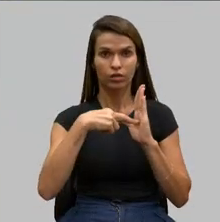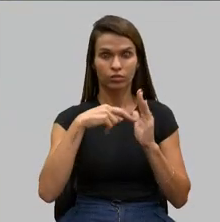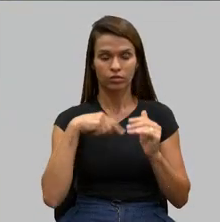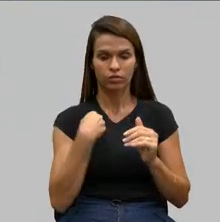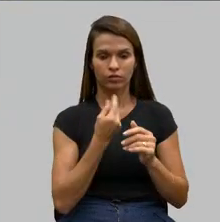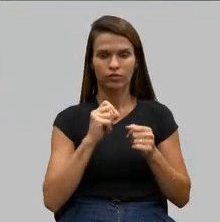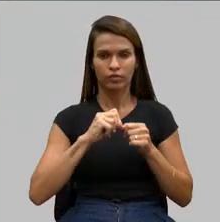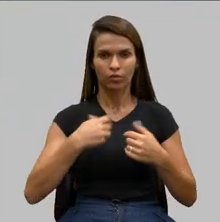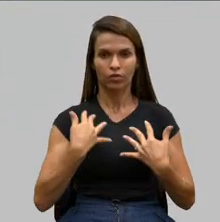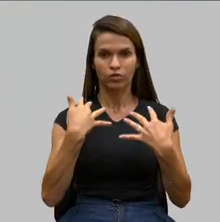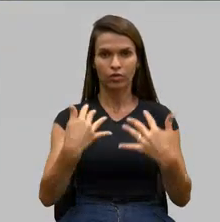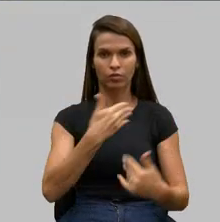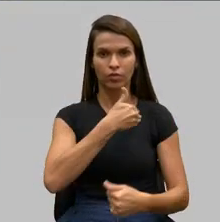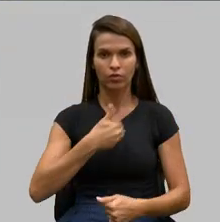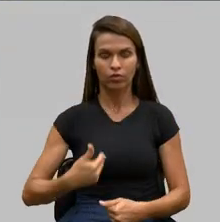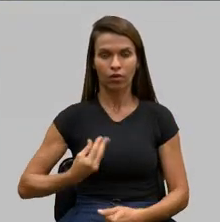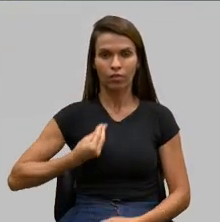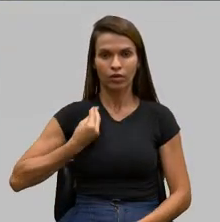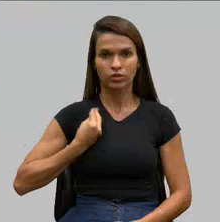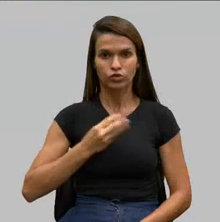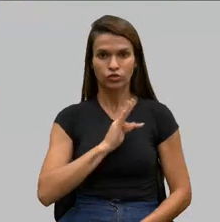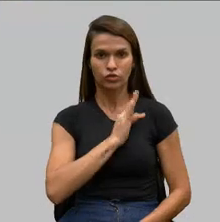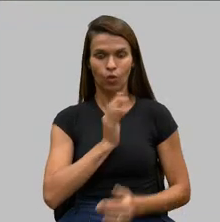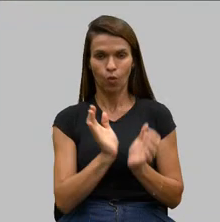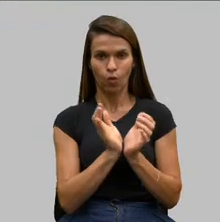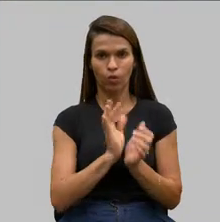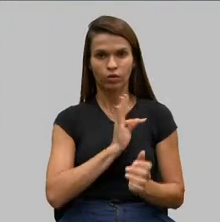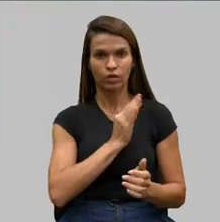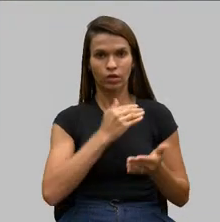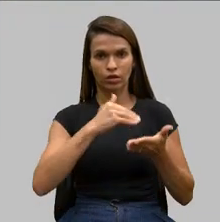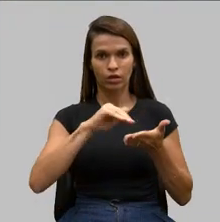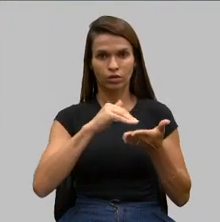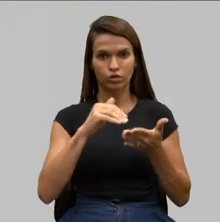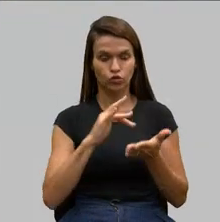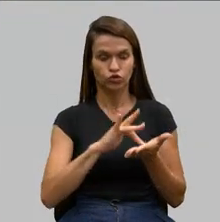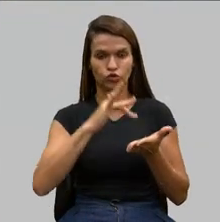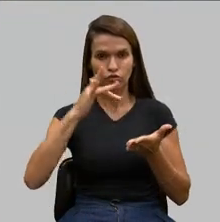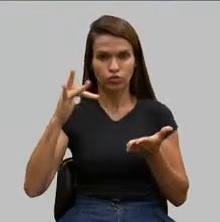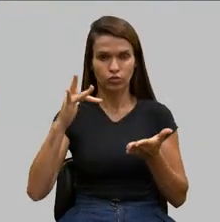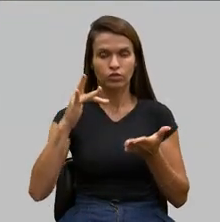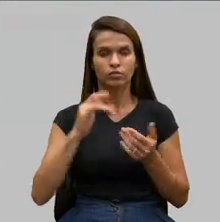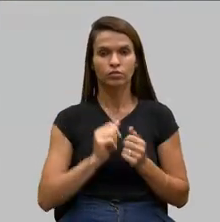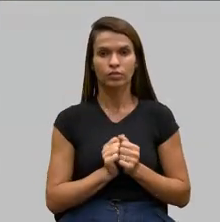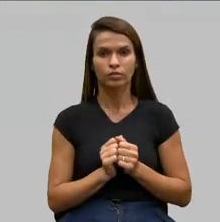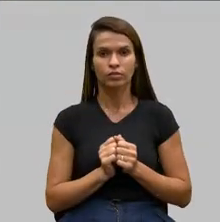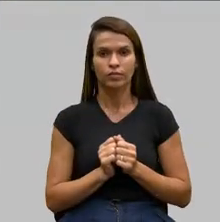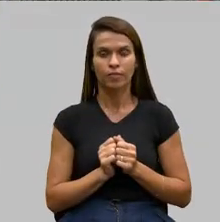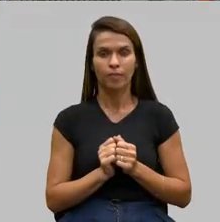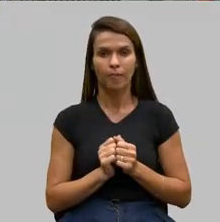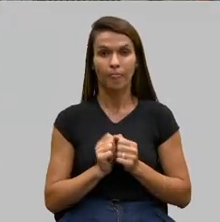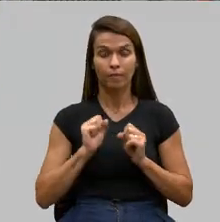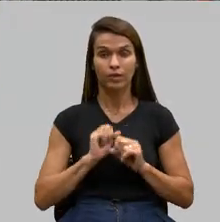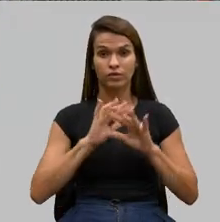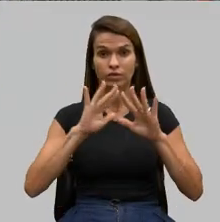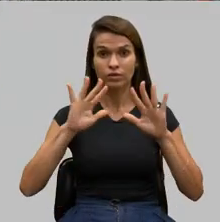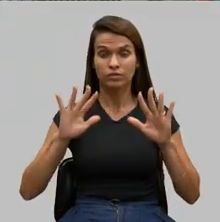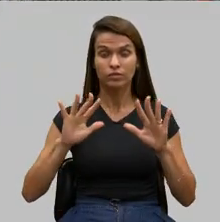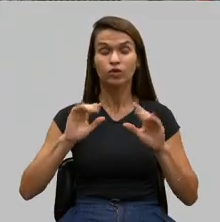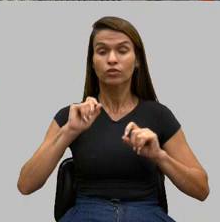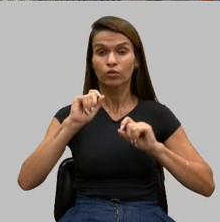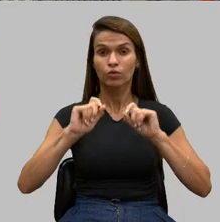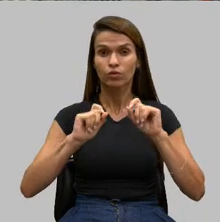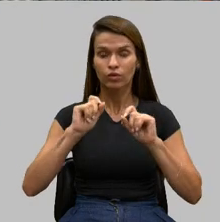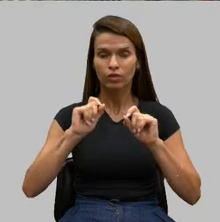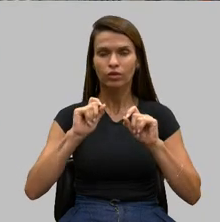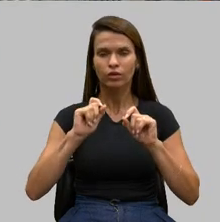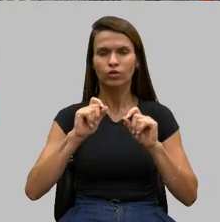uma audiência pública com a presença dos técnicos da Secretaria do Tesouro Nacional eh para esclarecimento acerca